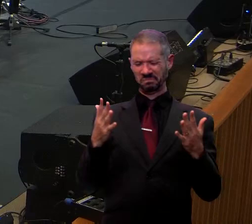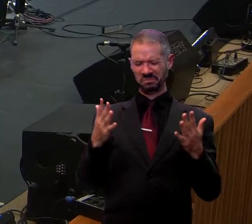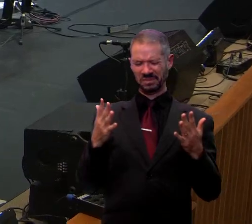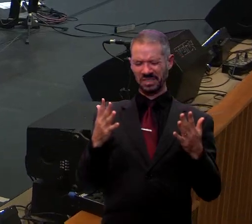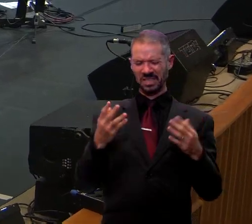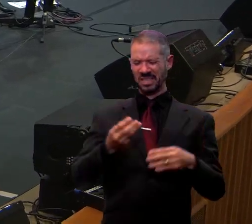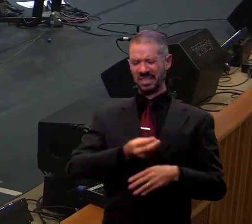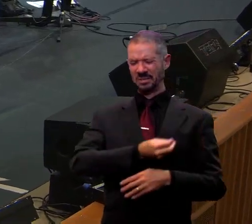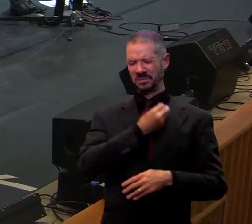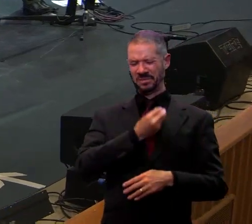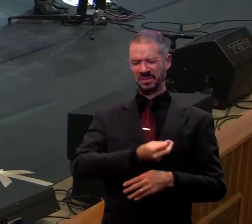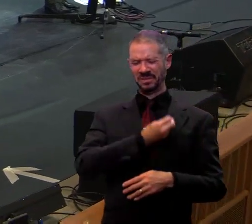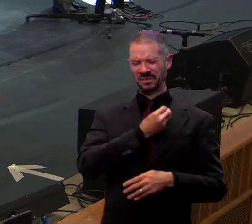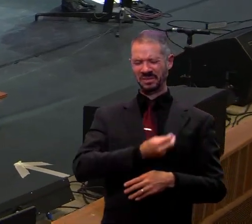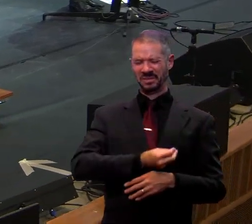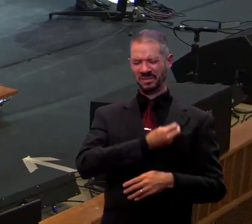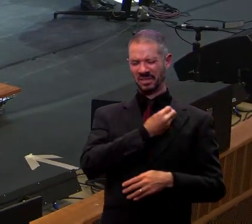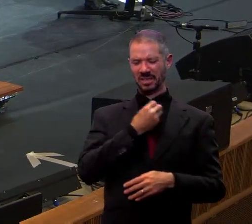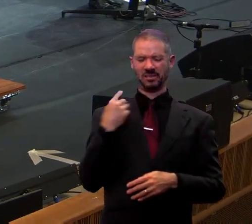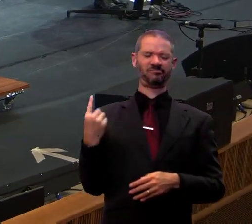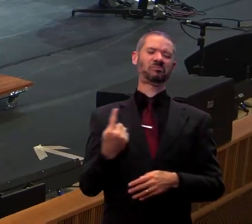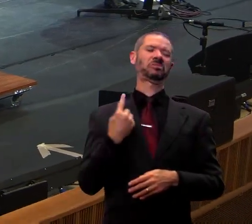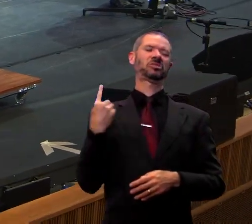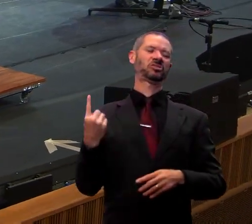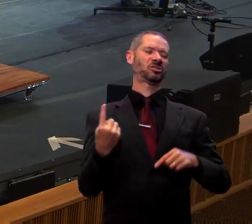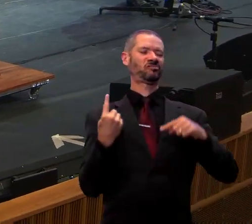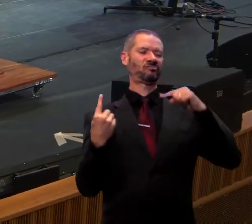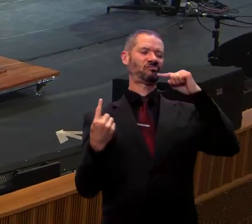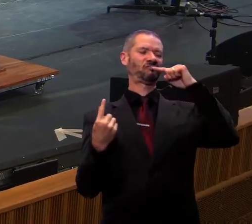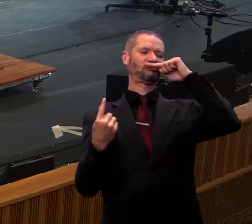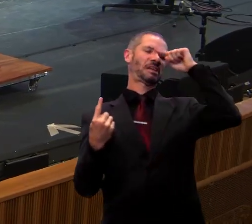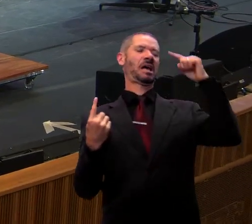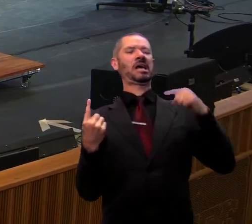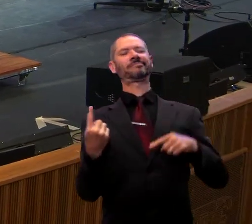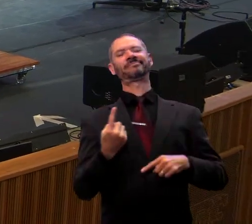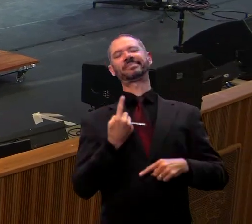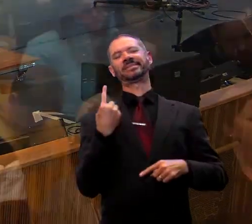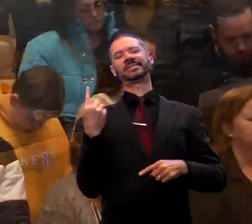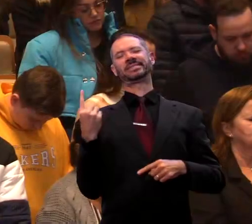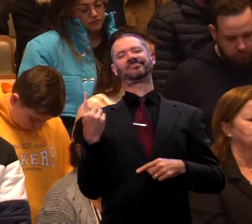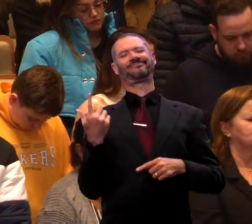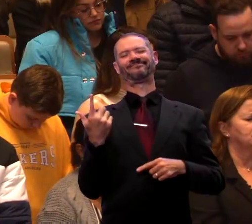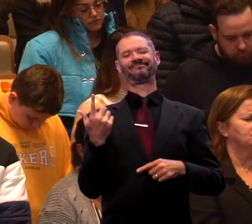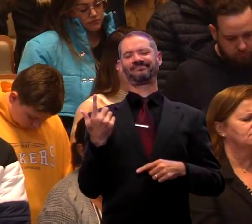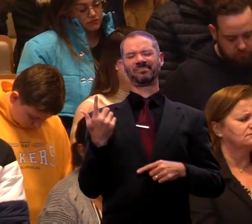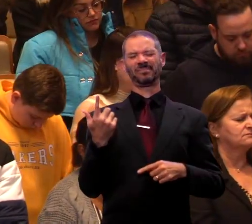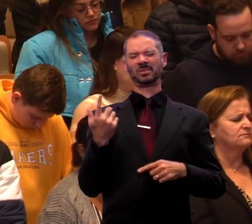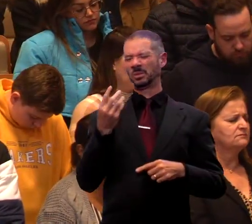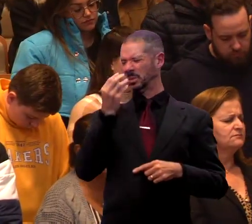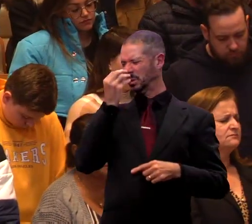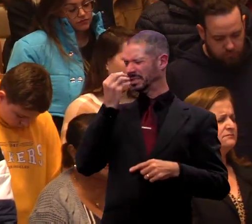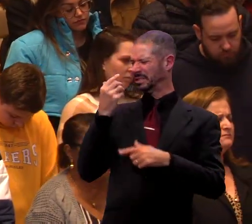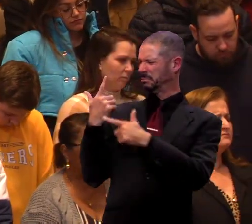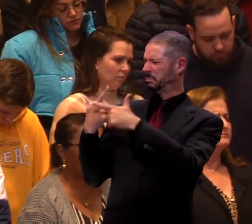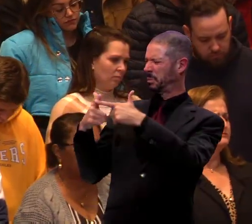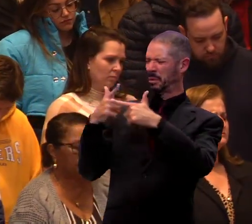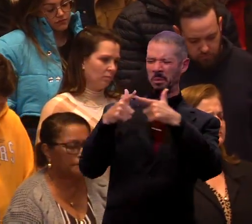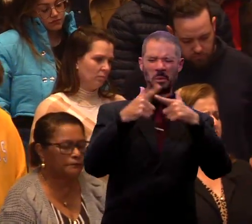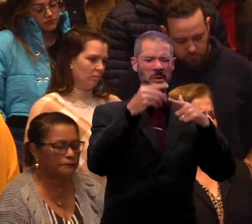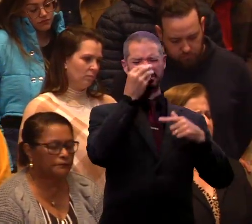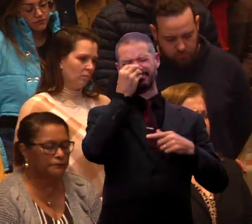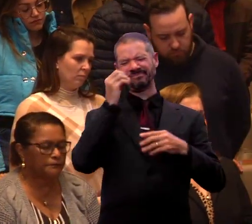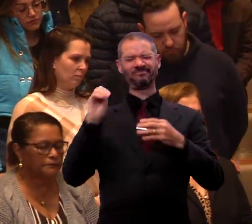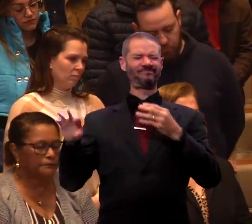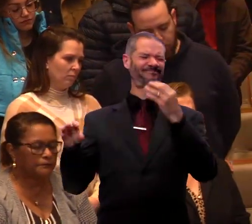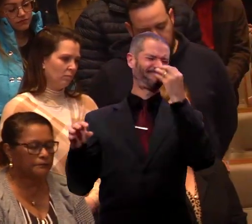questão de viver na individualidade, no isolamento, fechando os nossos olhos para as necessidades à nossa volta.